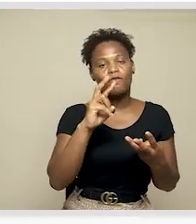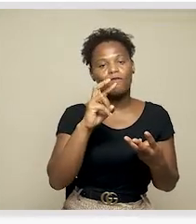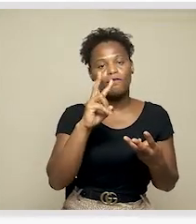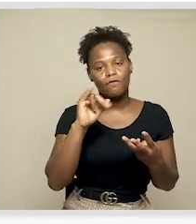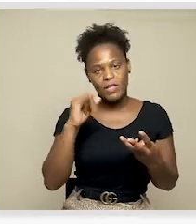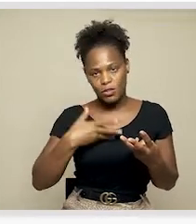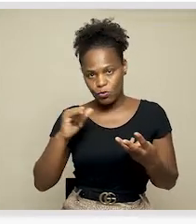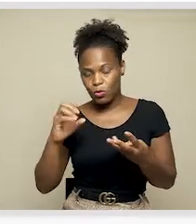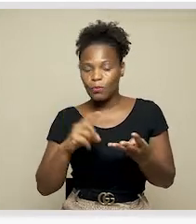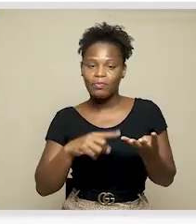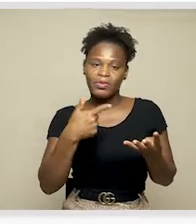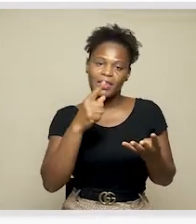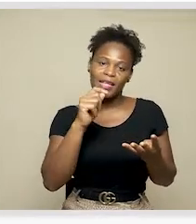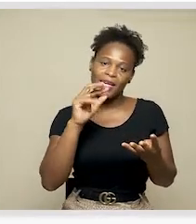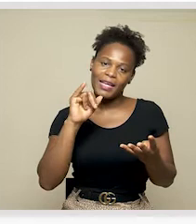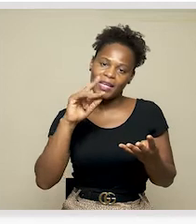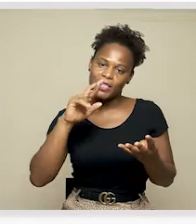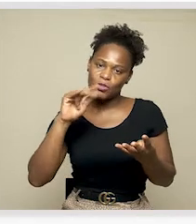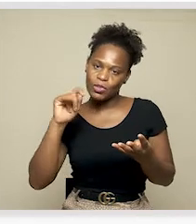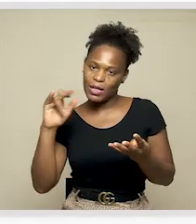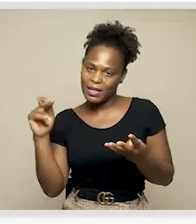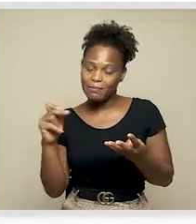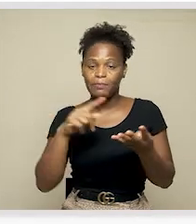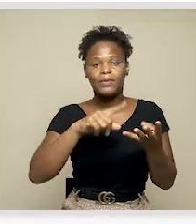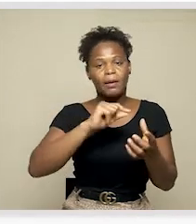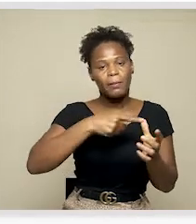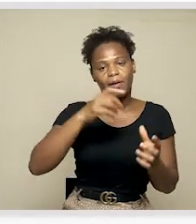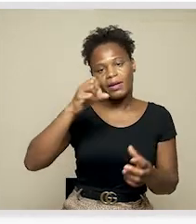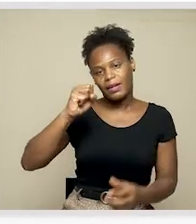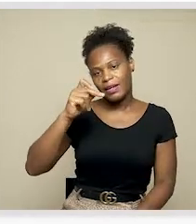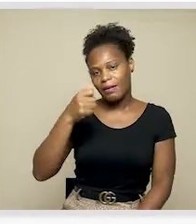Nunes, Aguinaldo Fonseca, também Gabriel Mariano.